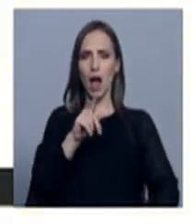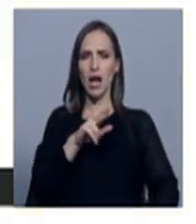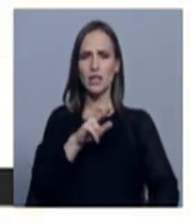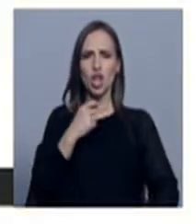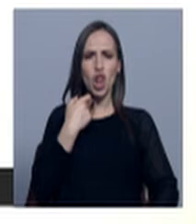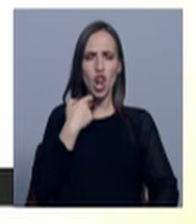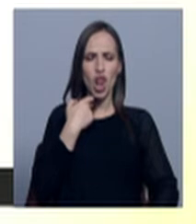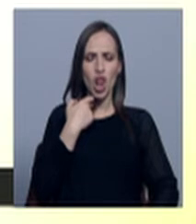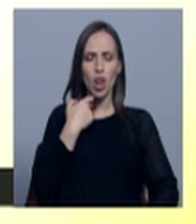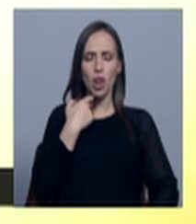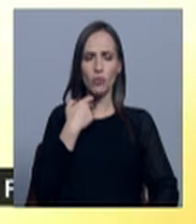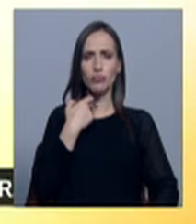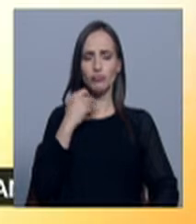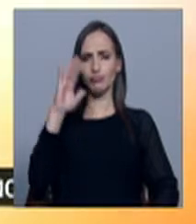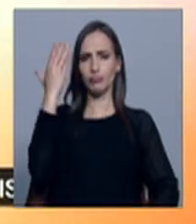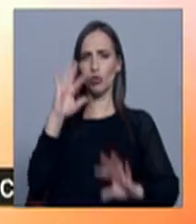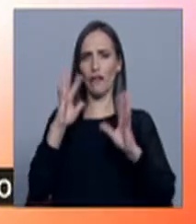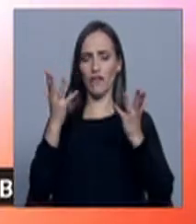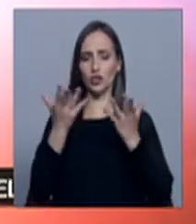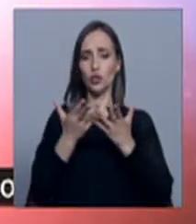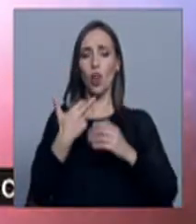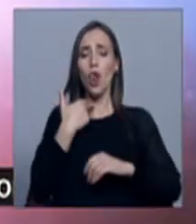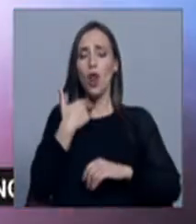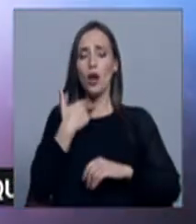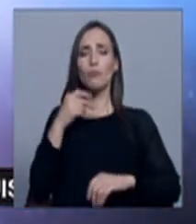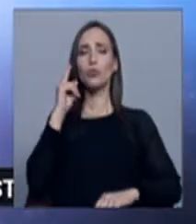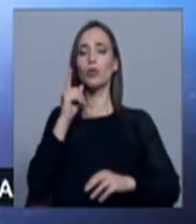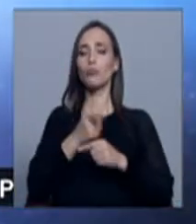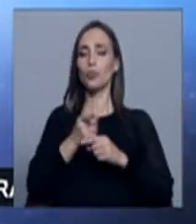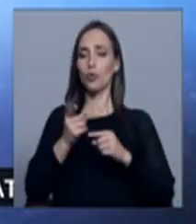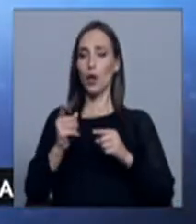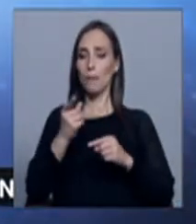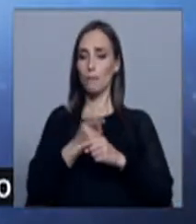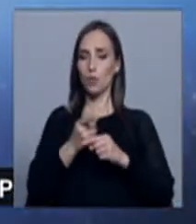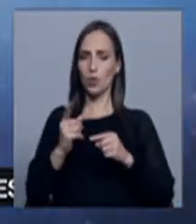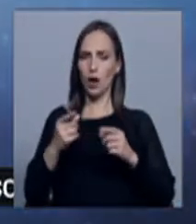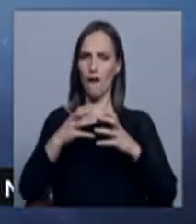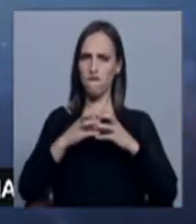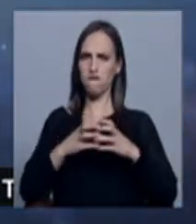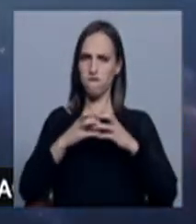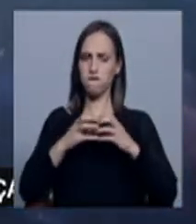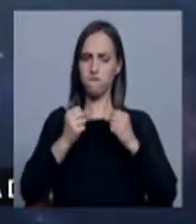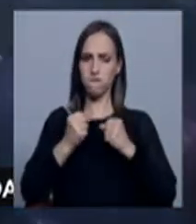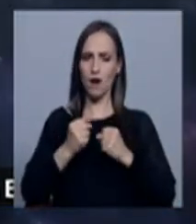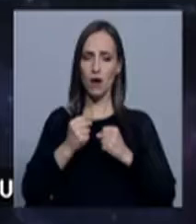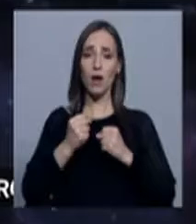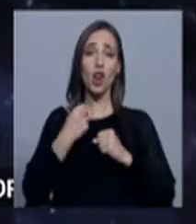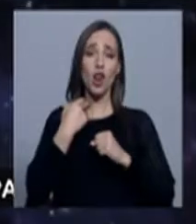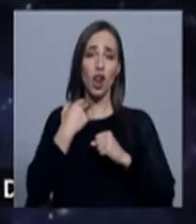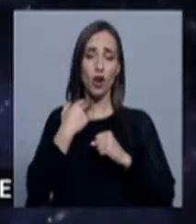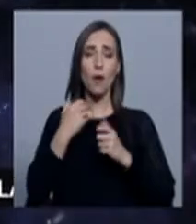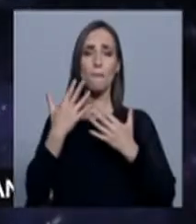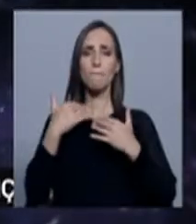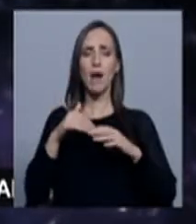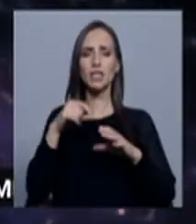primordiais do universo. Porquê é que é importante aqui serem pequeninas, Daniel? Porque são galáxias muito compactas. Apesar de serem pequeninas, são